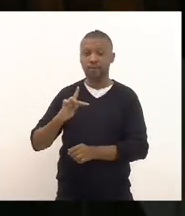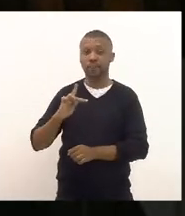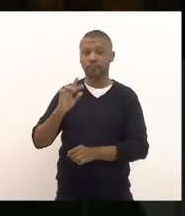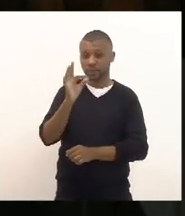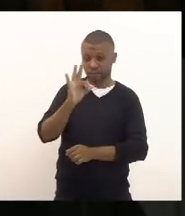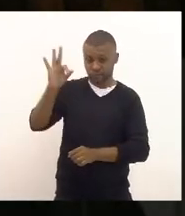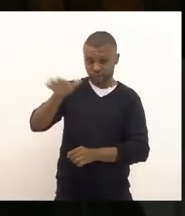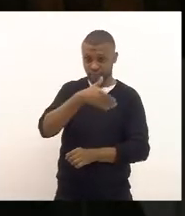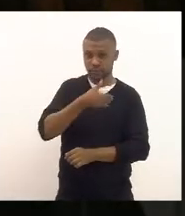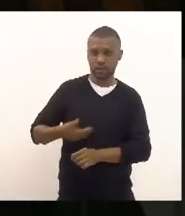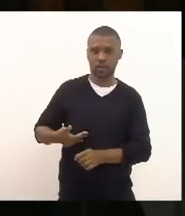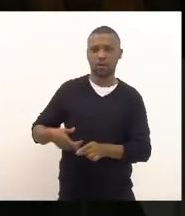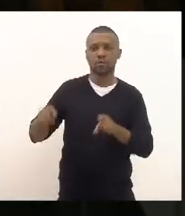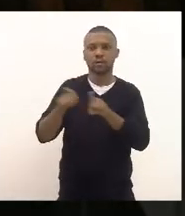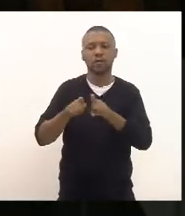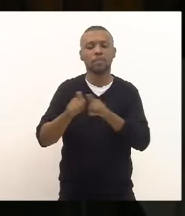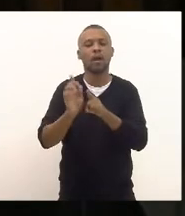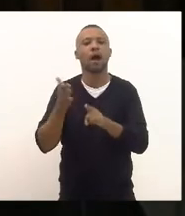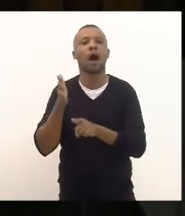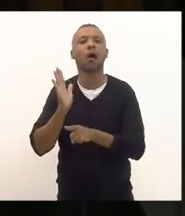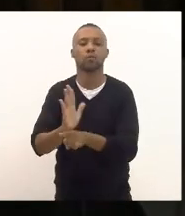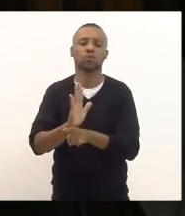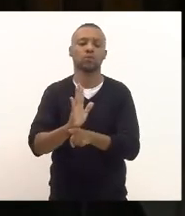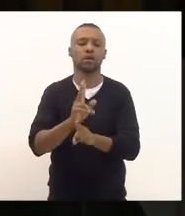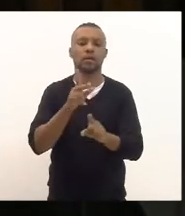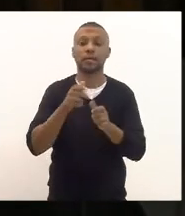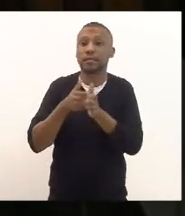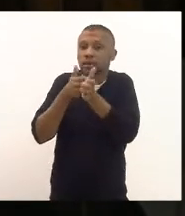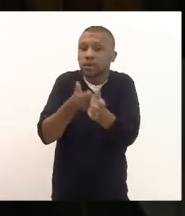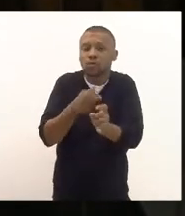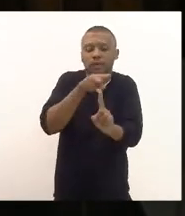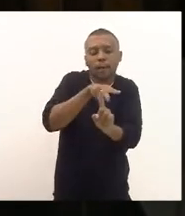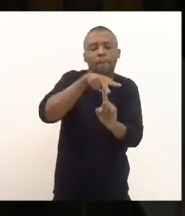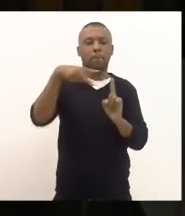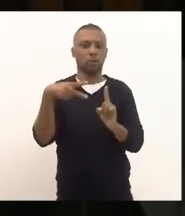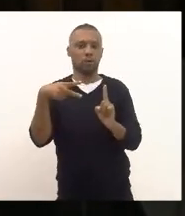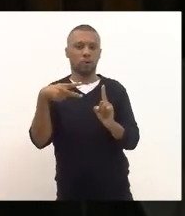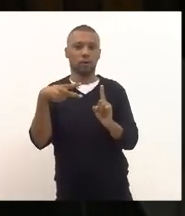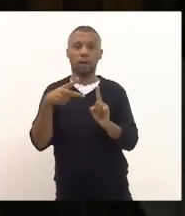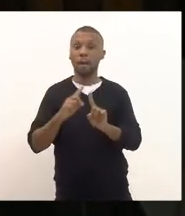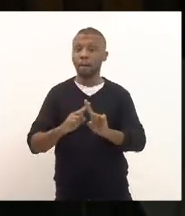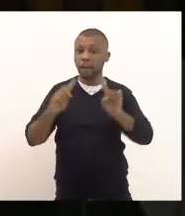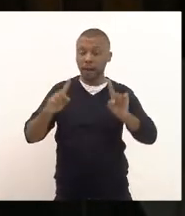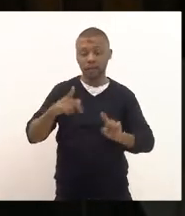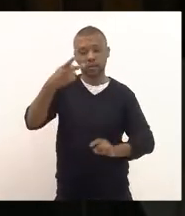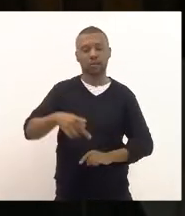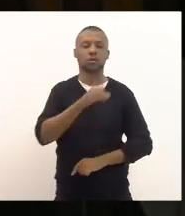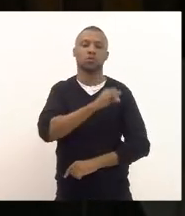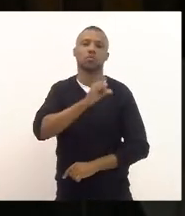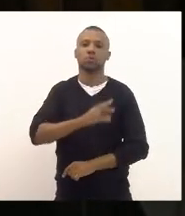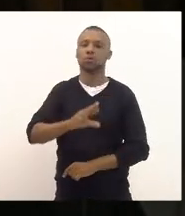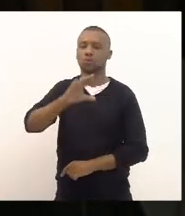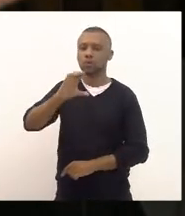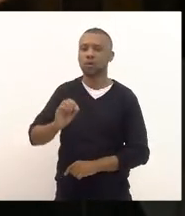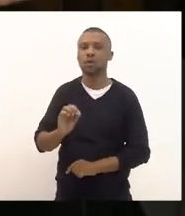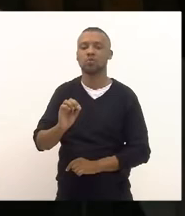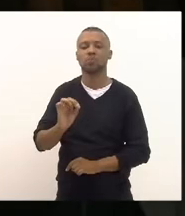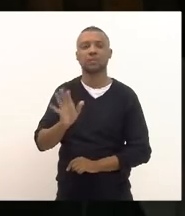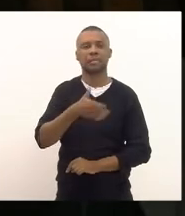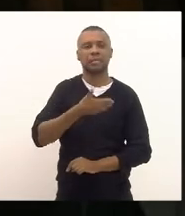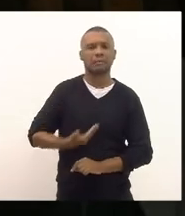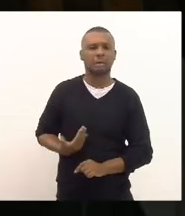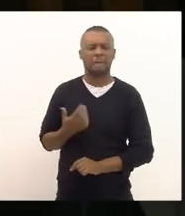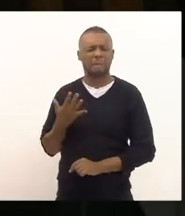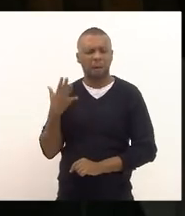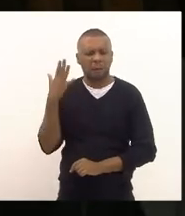também contribuem muito com essa perspectiva mas aqui no estado do Rio de Janeiro o estado inclusive que tem enfrentado